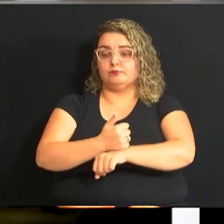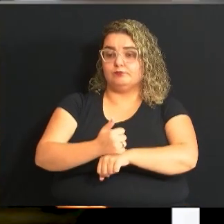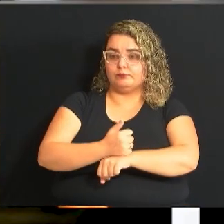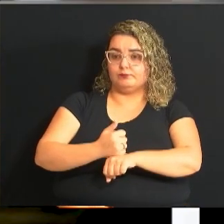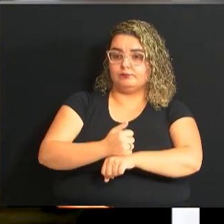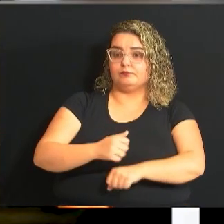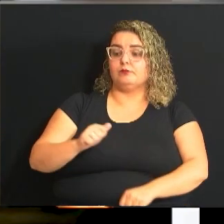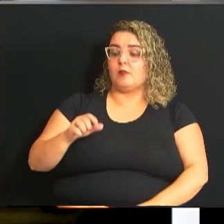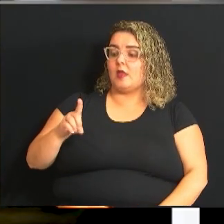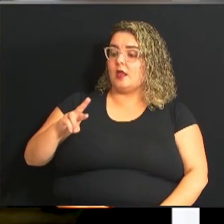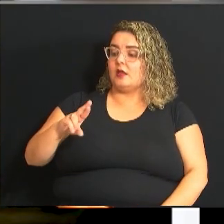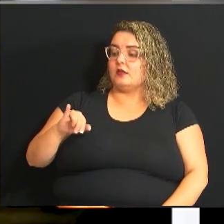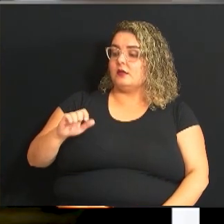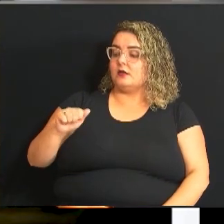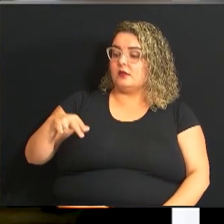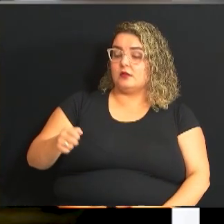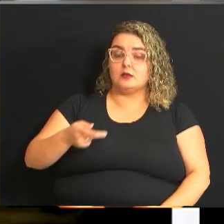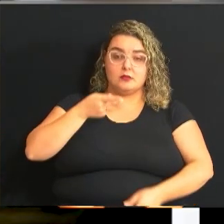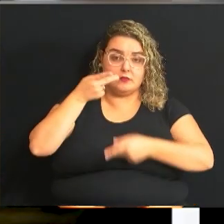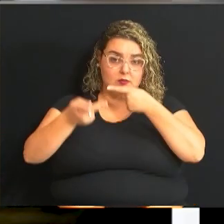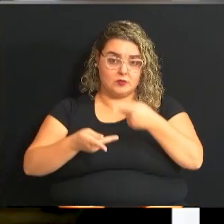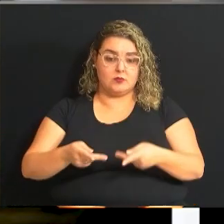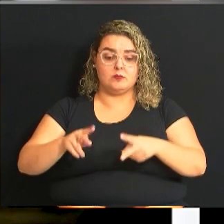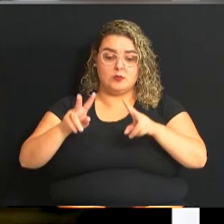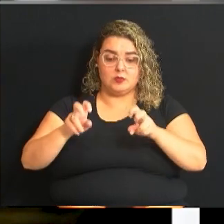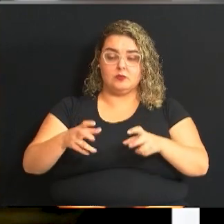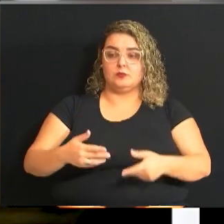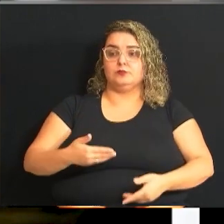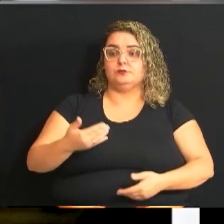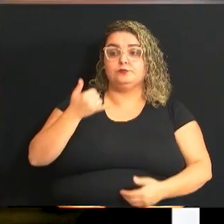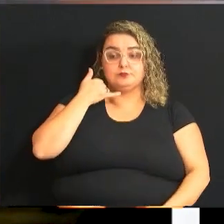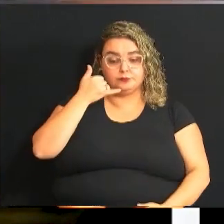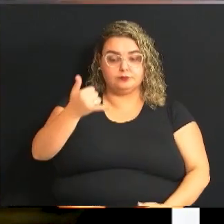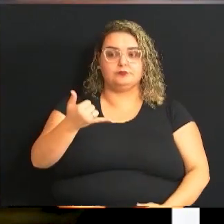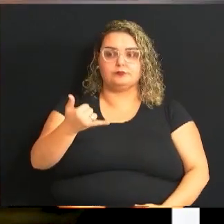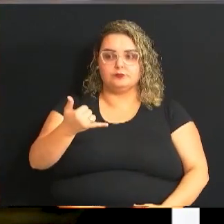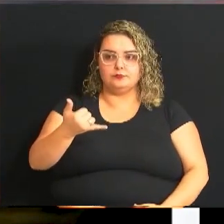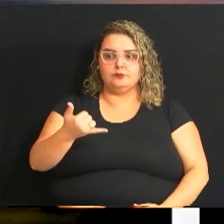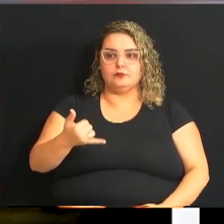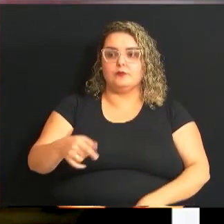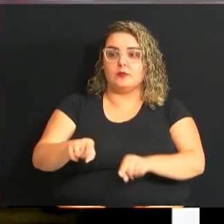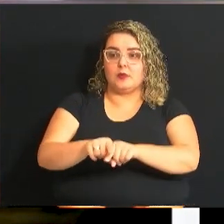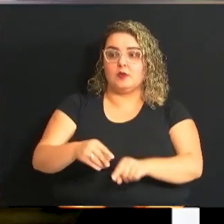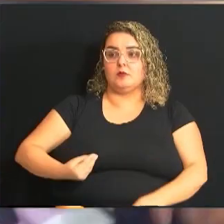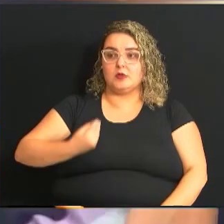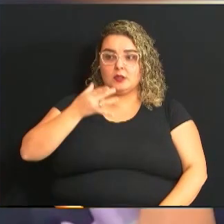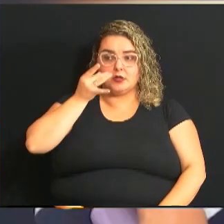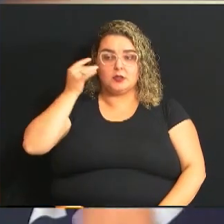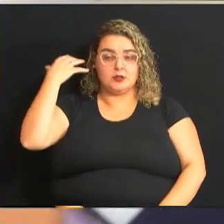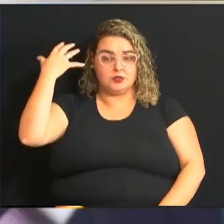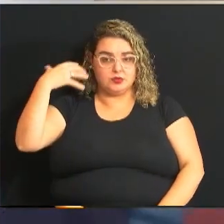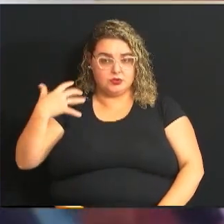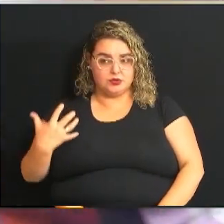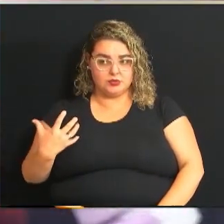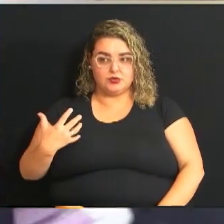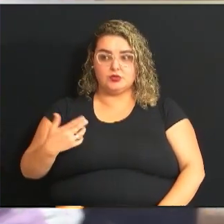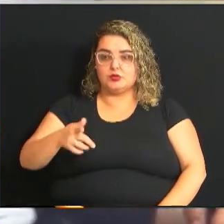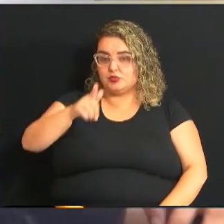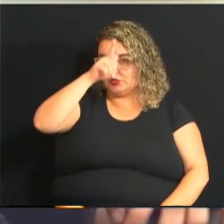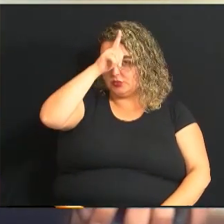antropóloga social Adriana Dias deu sua contribuição ao debate por meio de ligação de voz. Também esteve presente